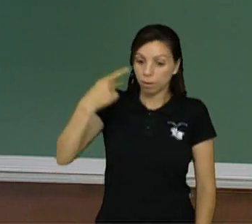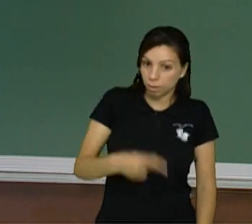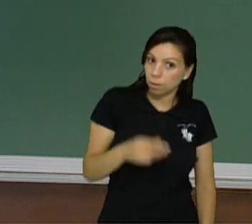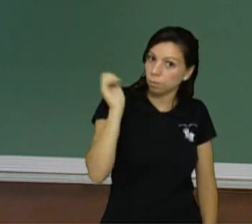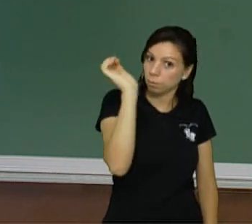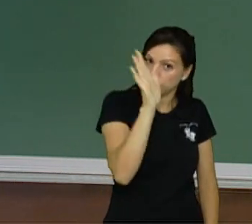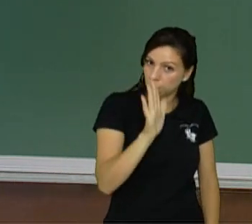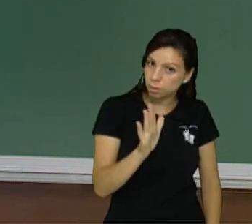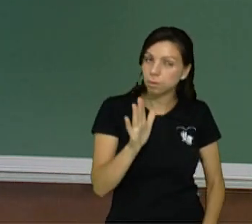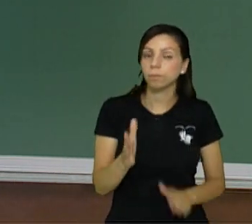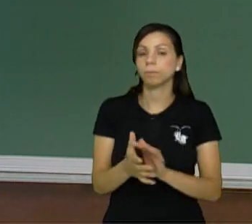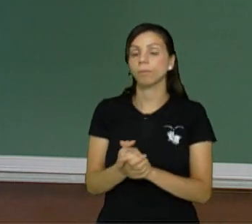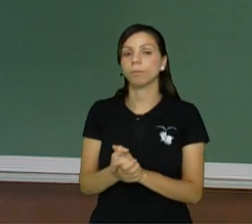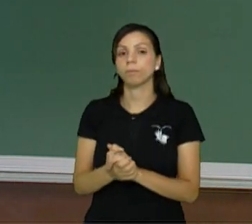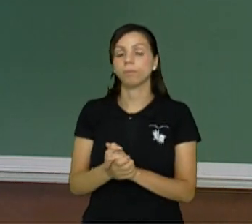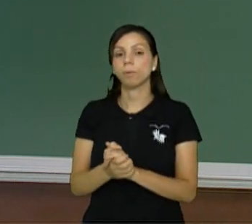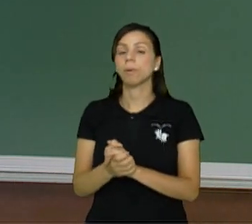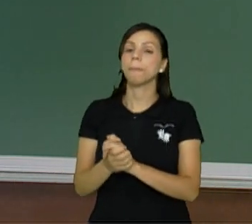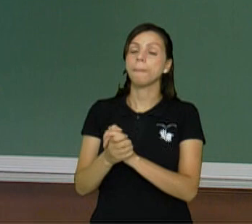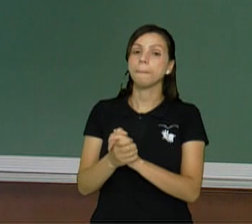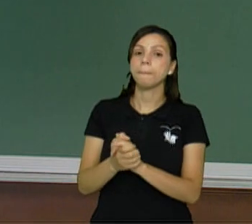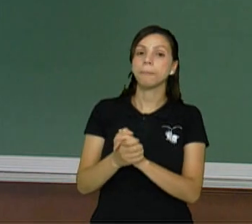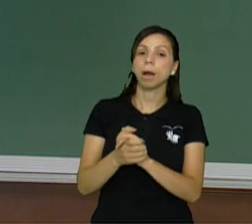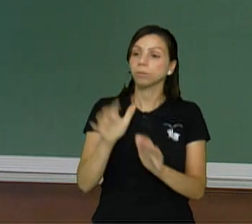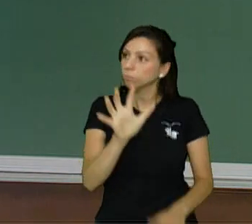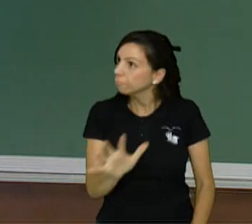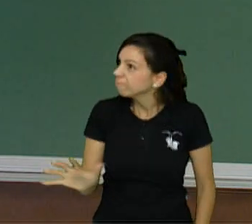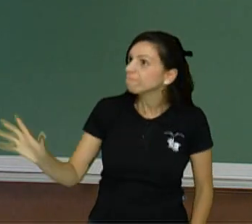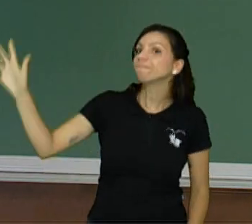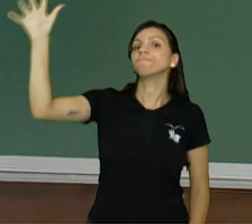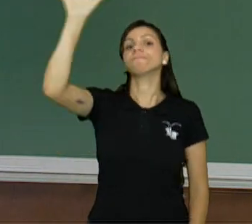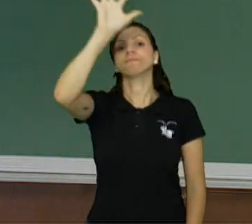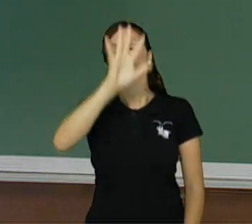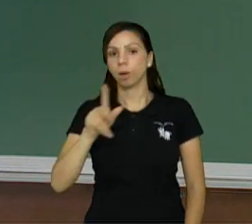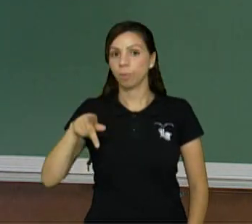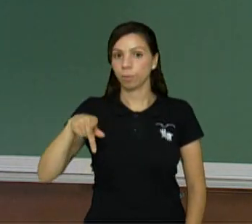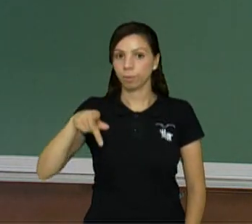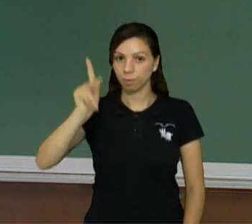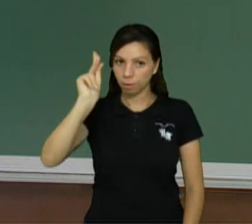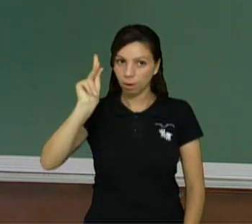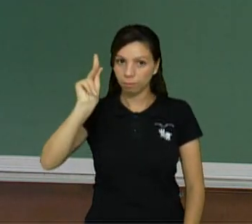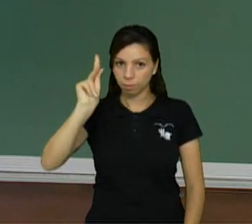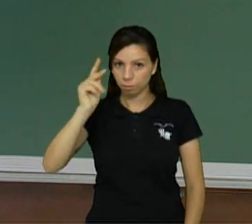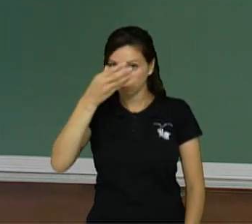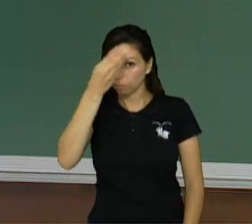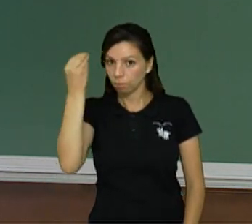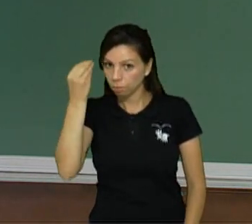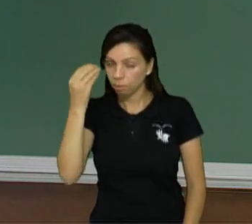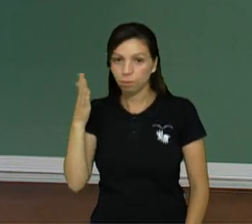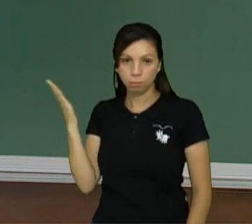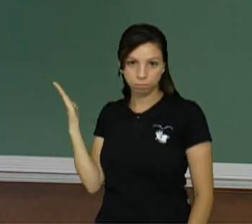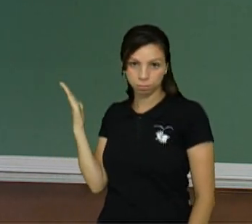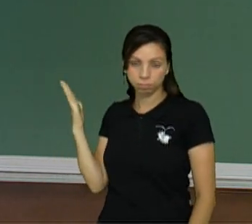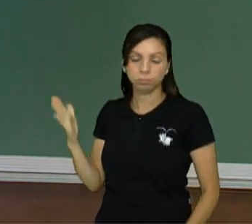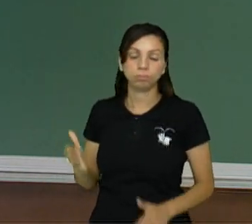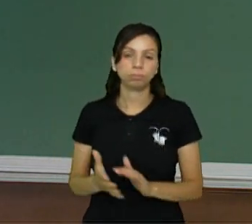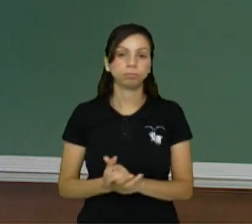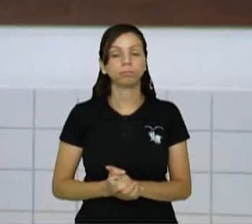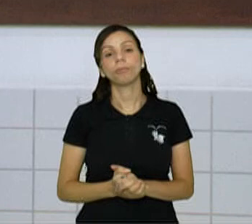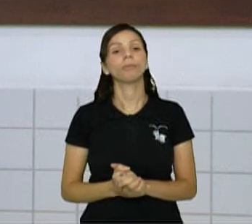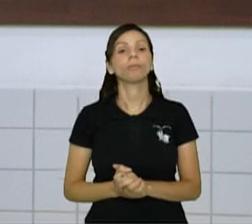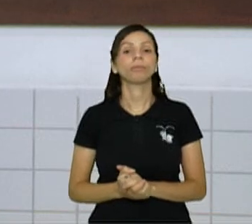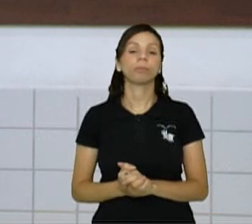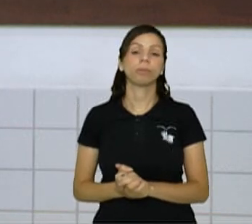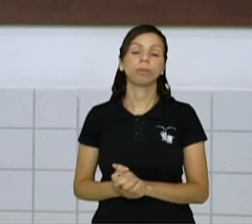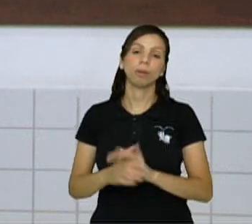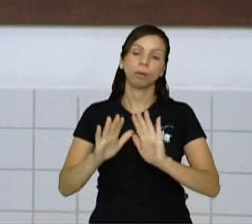no Brasil, mas o padrão do sistema internacional é o Kelvin, não esqueça. Pessoal, vocês viram